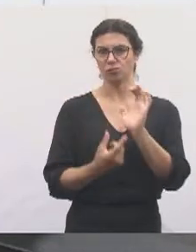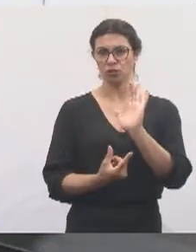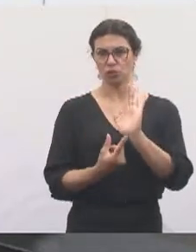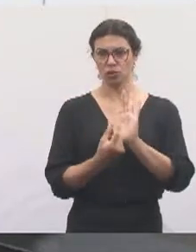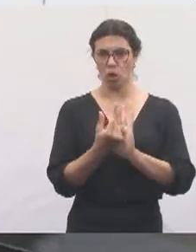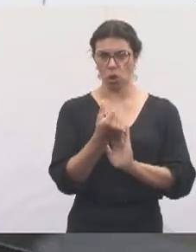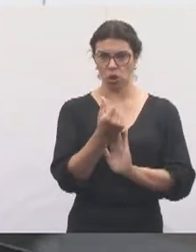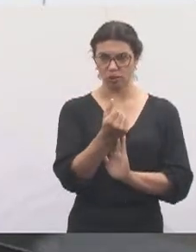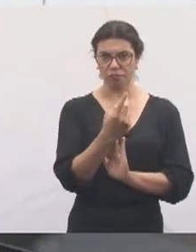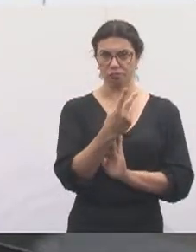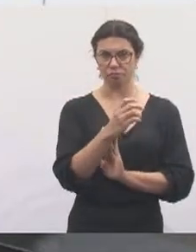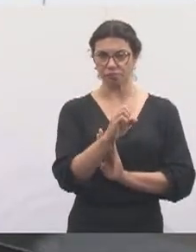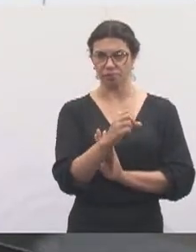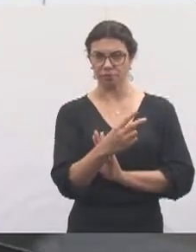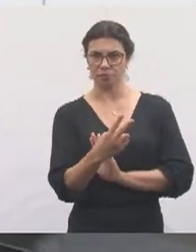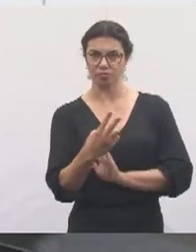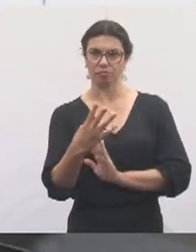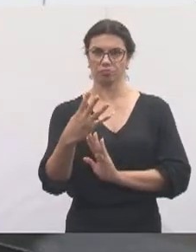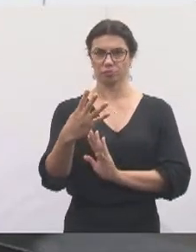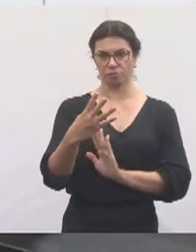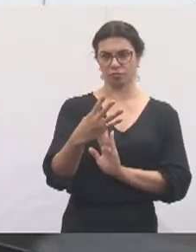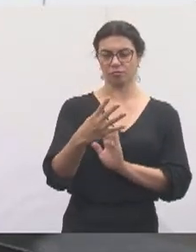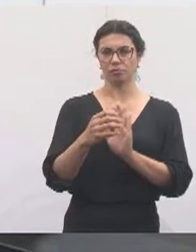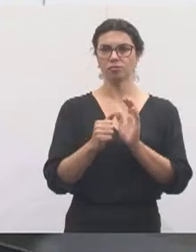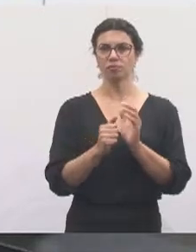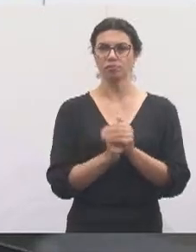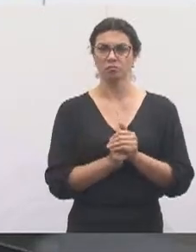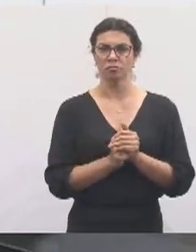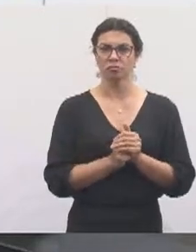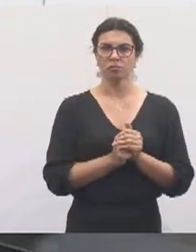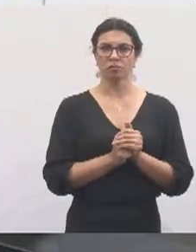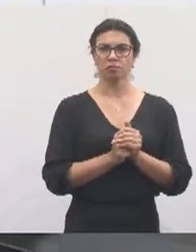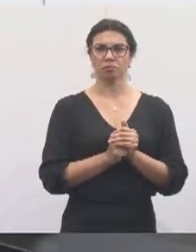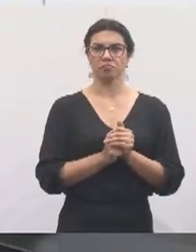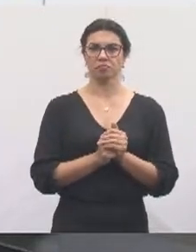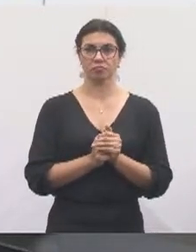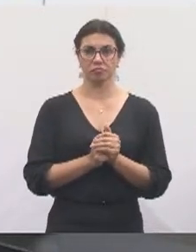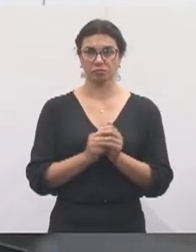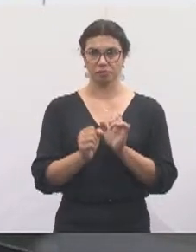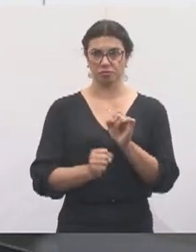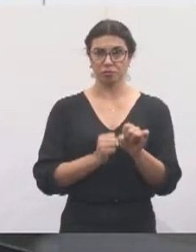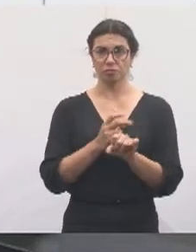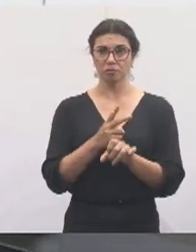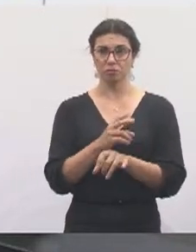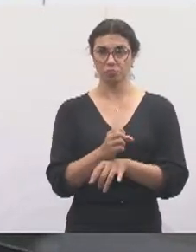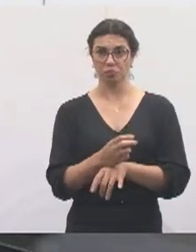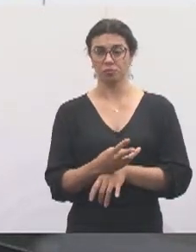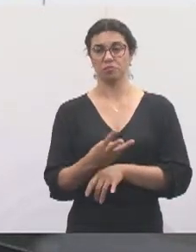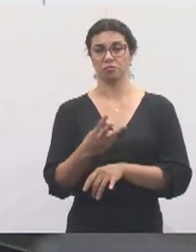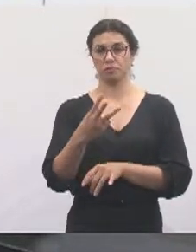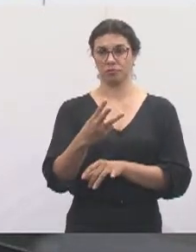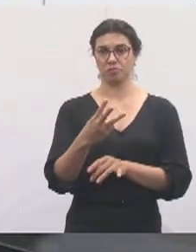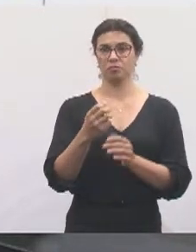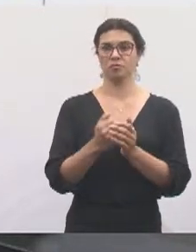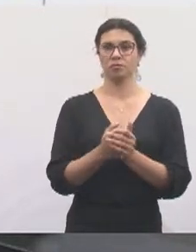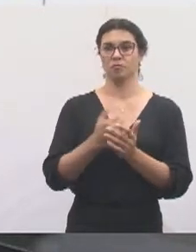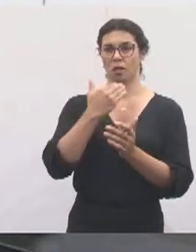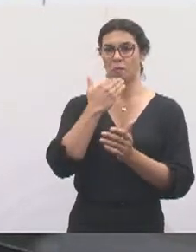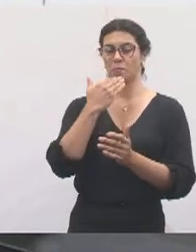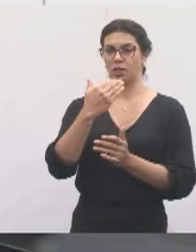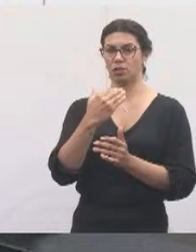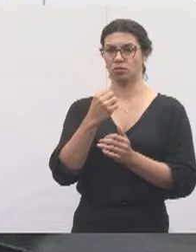ocorreu no dia 28 de setembro 23 foram reivindicados ao governo estadual os